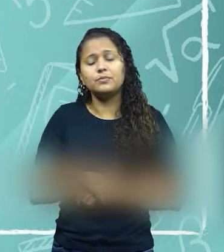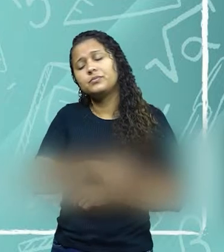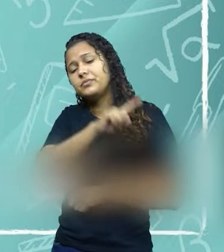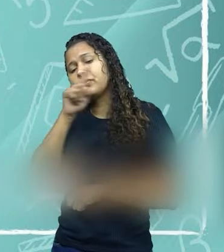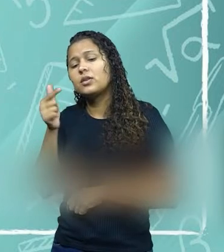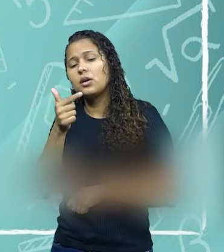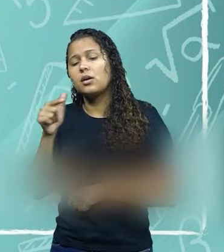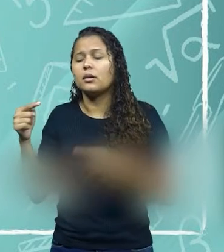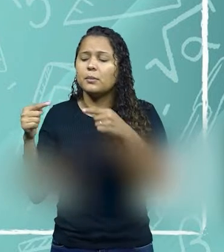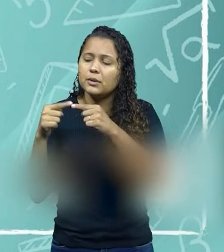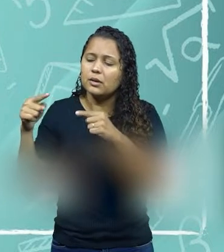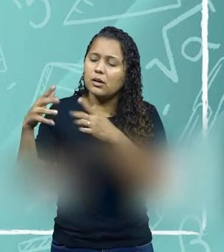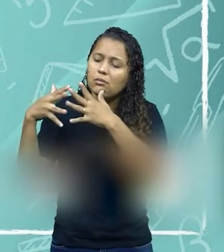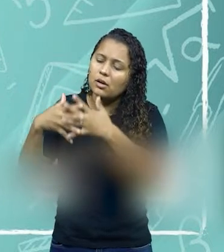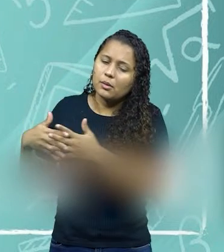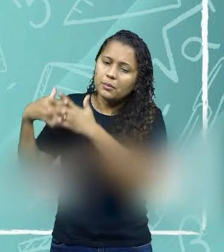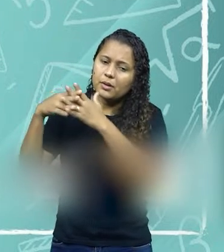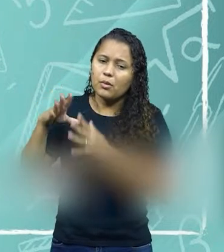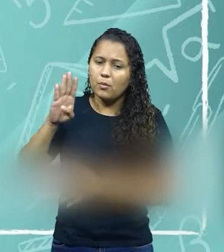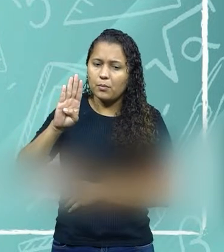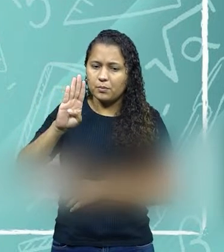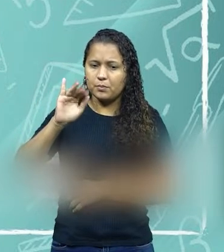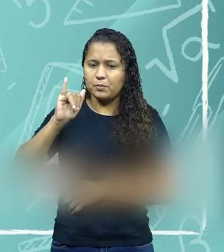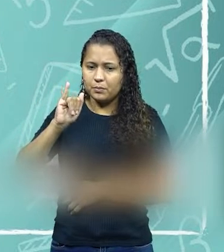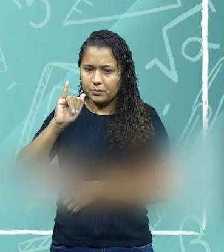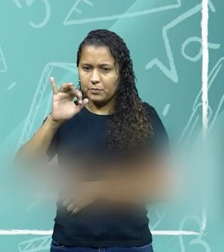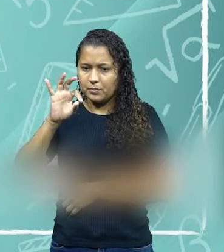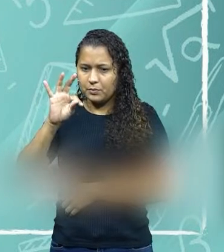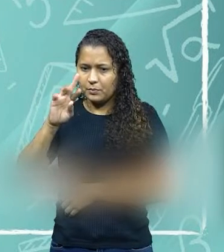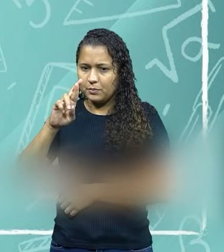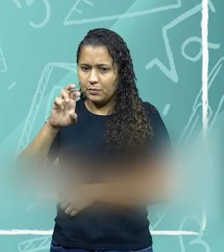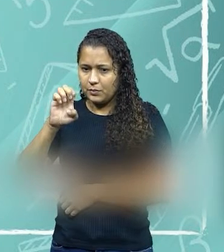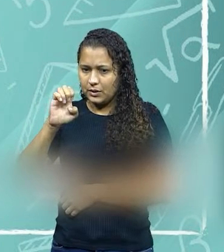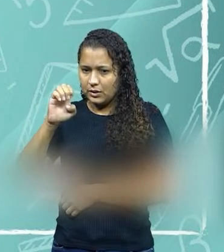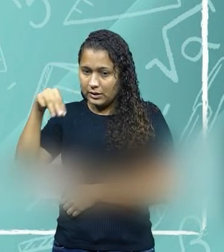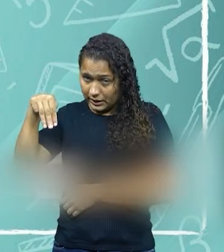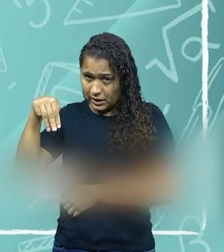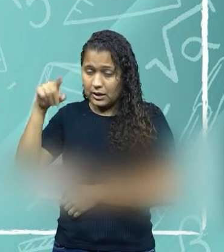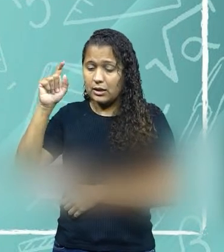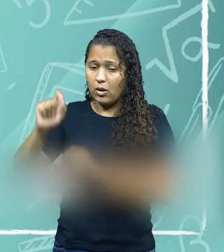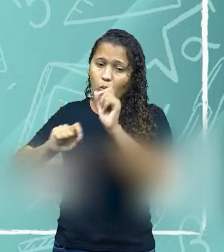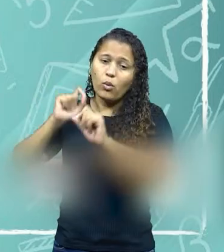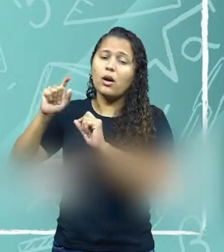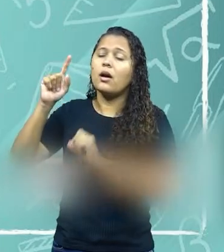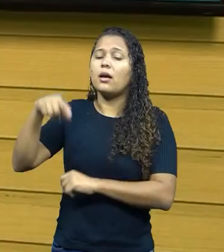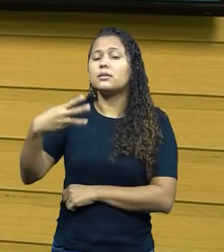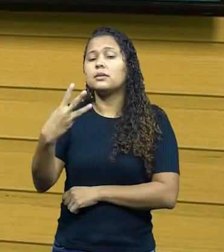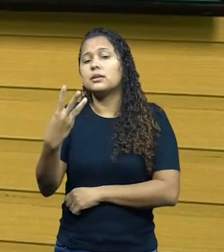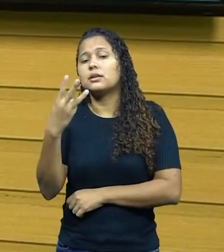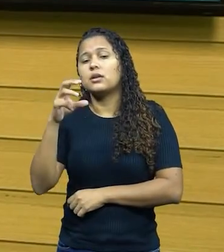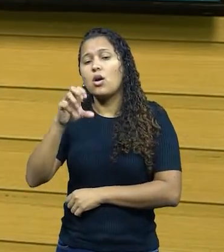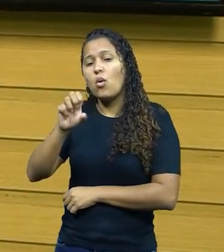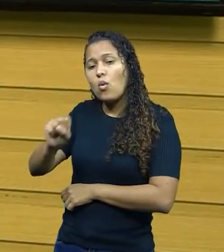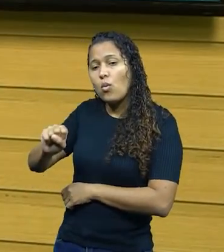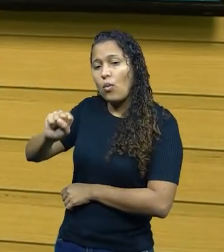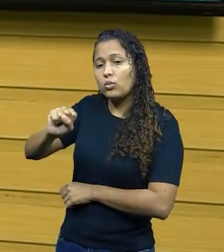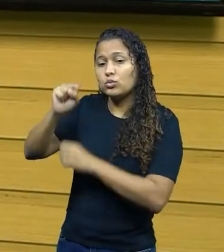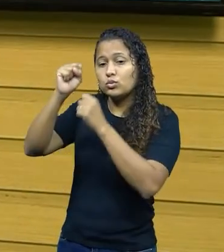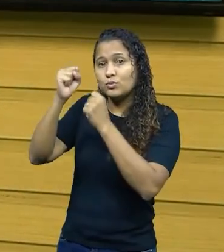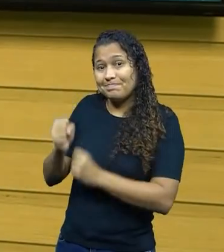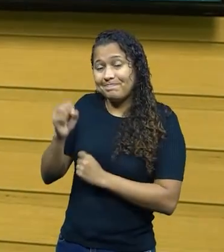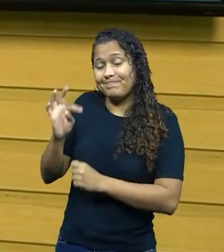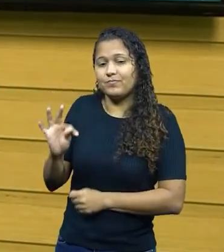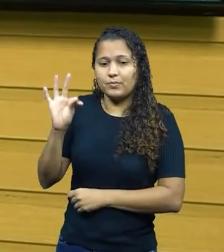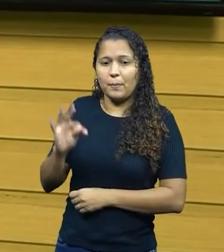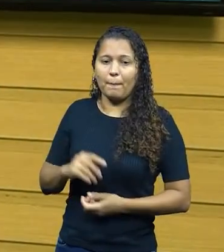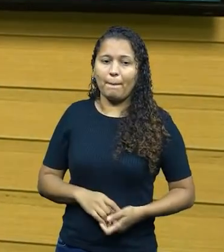relação a um caminhão bitrem, ele pode pesar aí aproximadamente 38 toneladas cada. Só para vocês terem uma noção, um